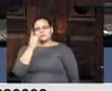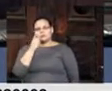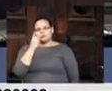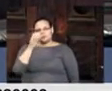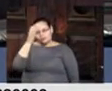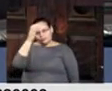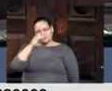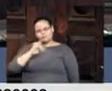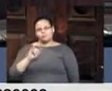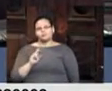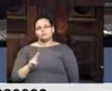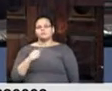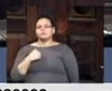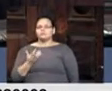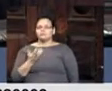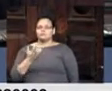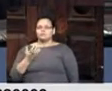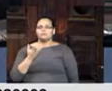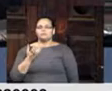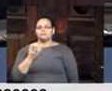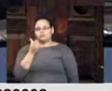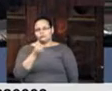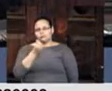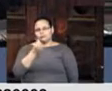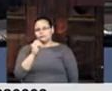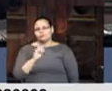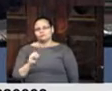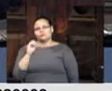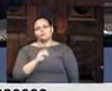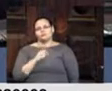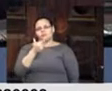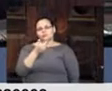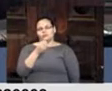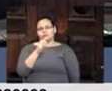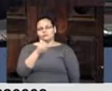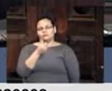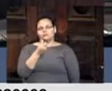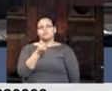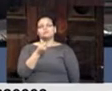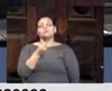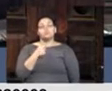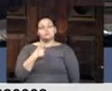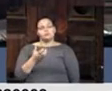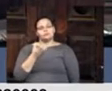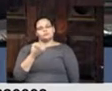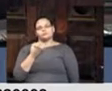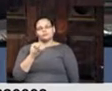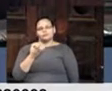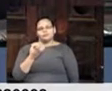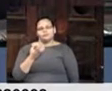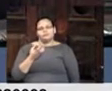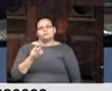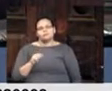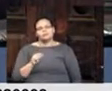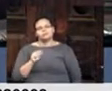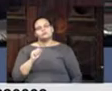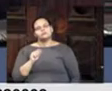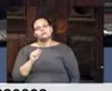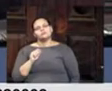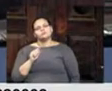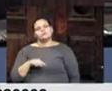não queria, neste 6 de outubro de 2016, não queria